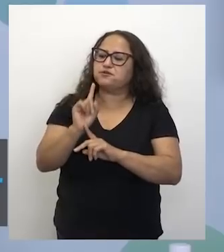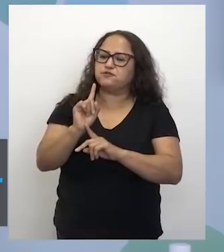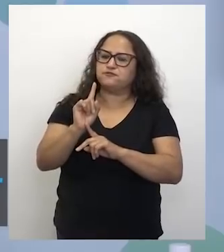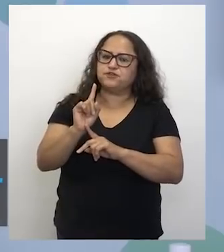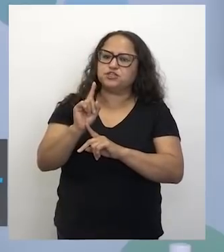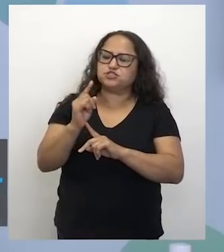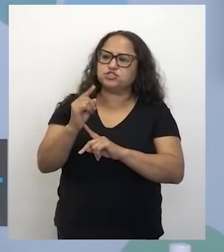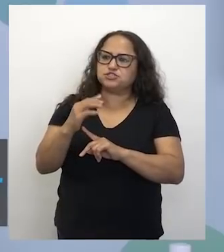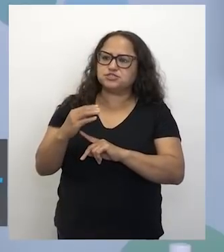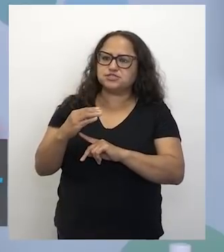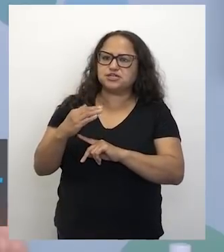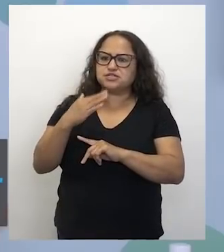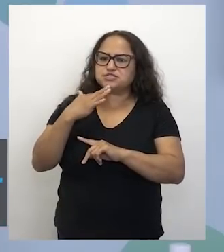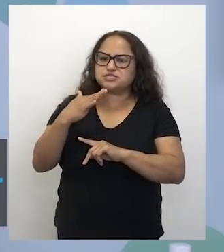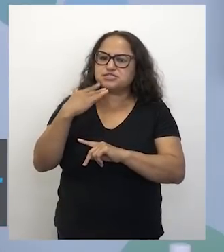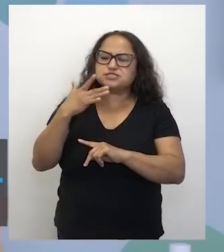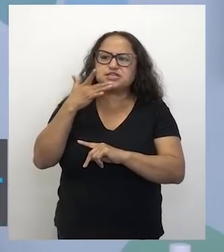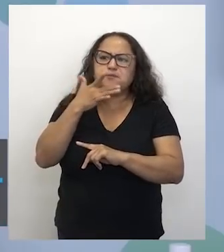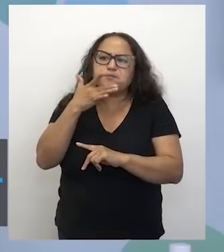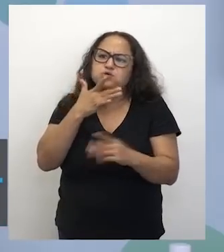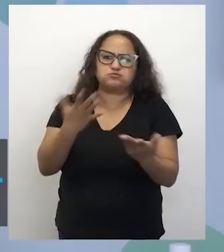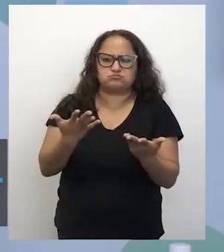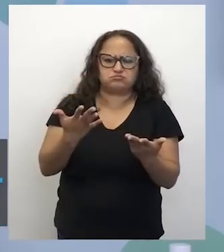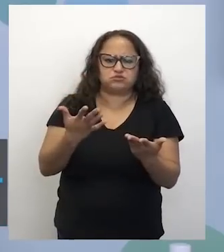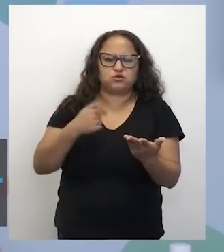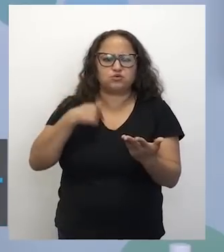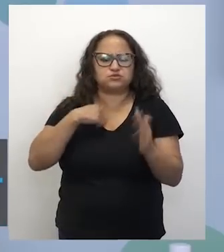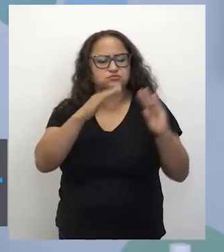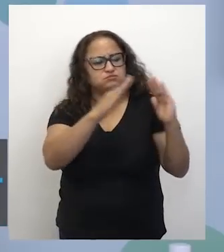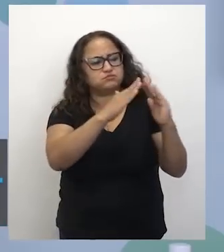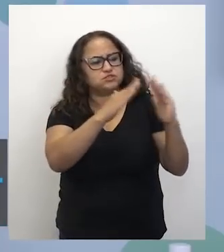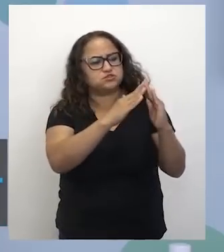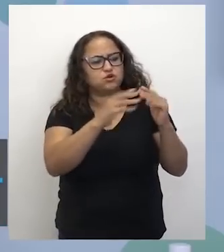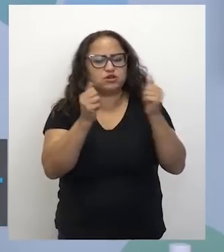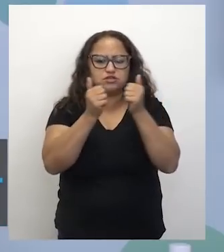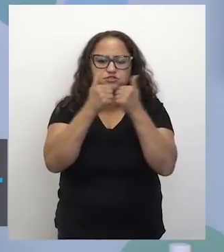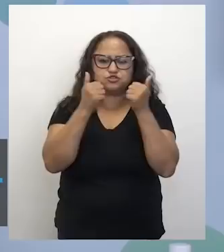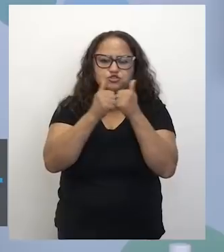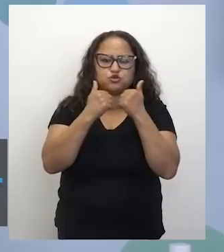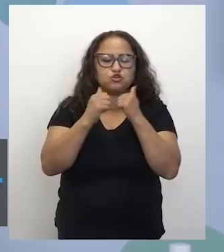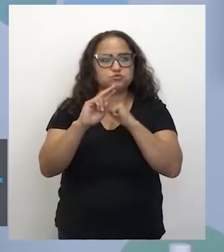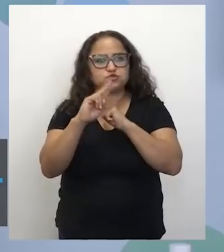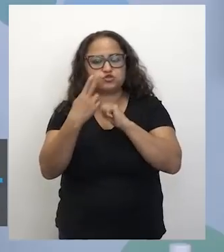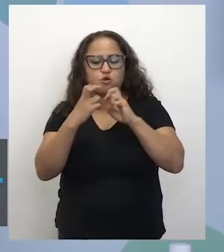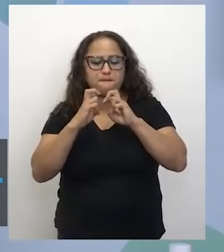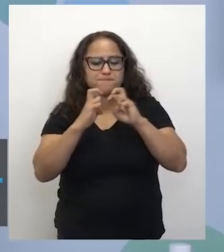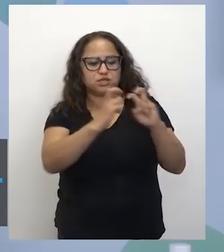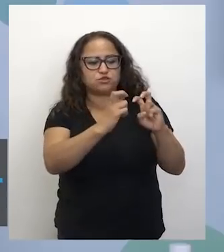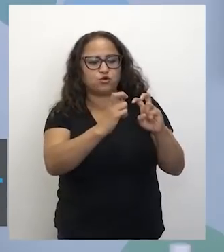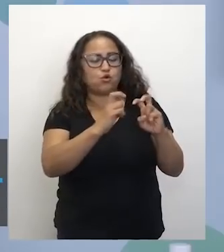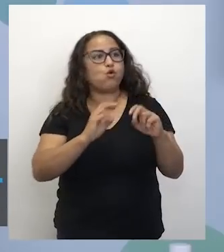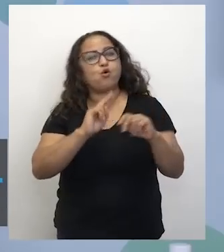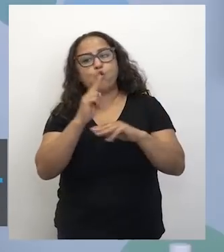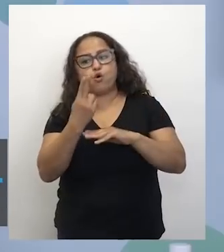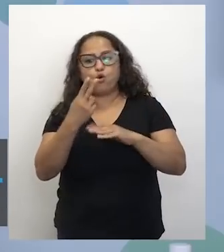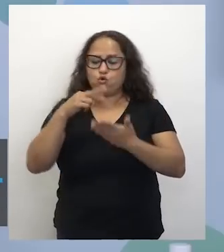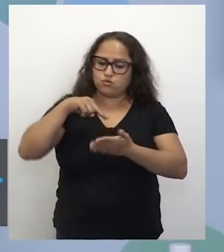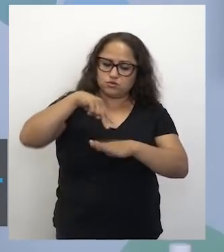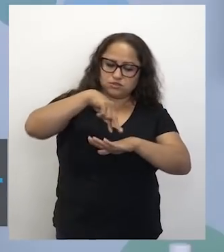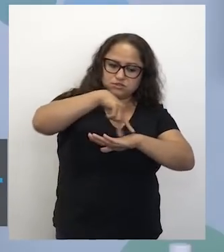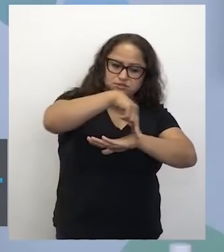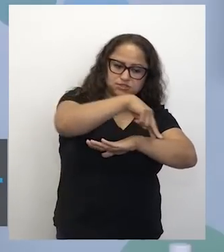de chocolate, é quando eu escolho ir para a escola de ônibus ou de metrô ou a pé, né? Hoje essa é uma questão